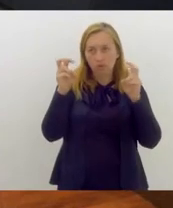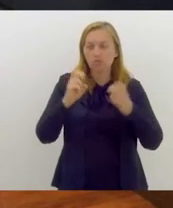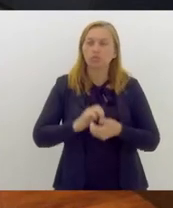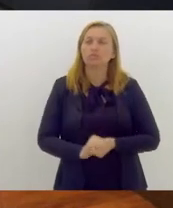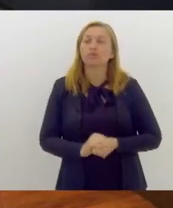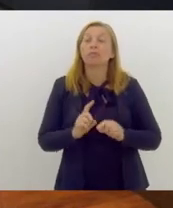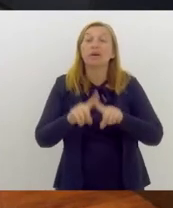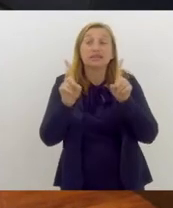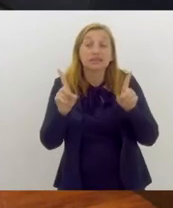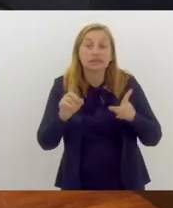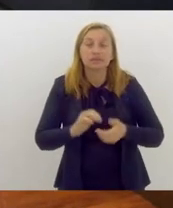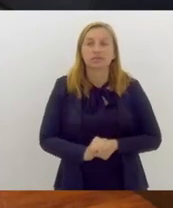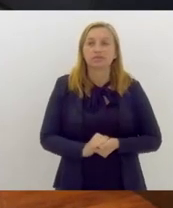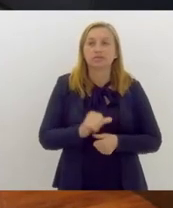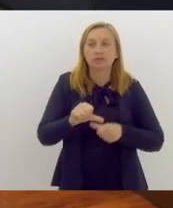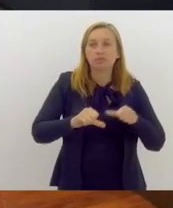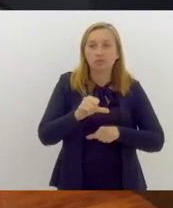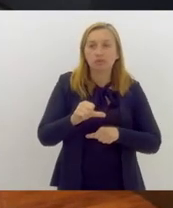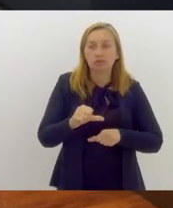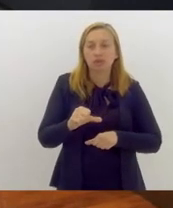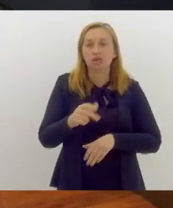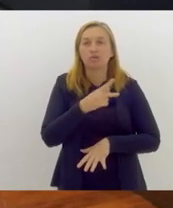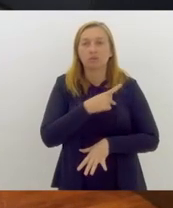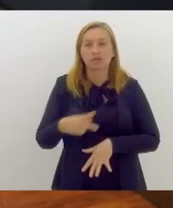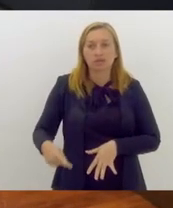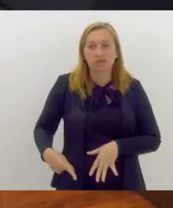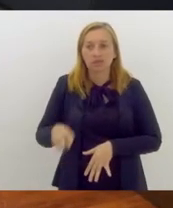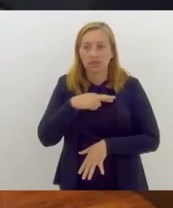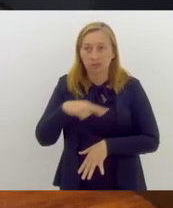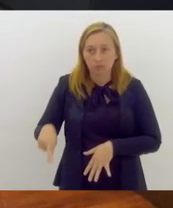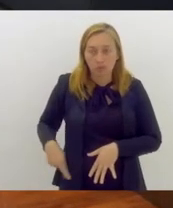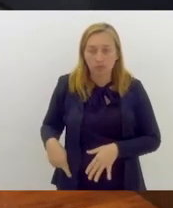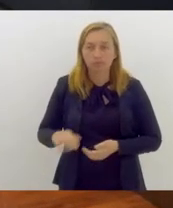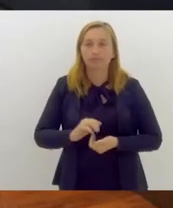mas vai mudar o Presidente da República